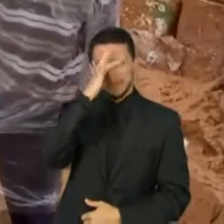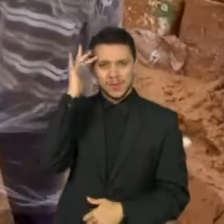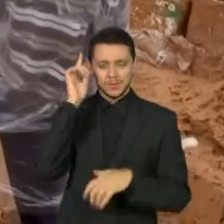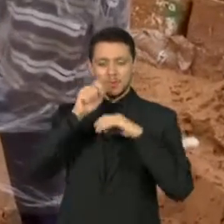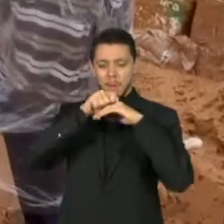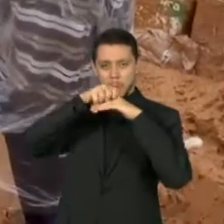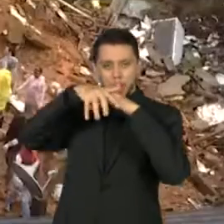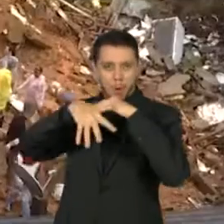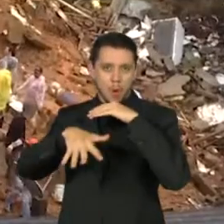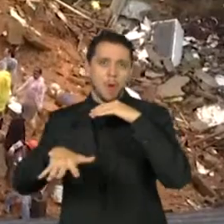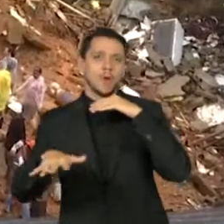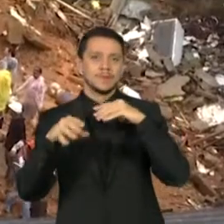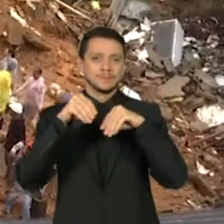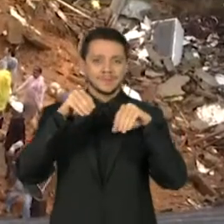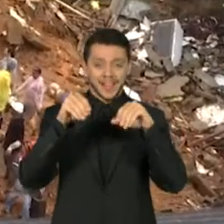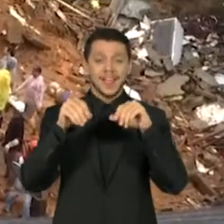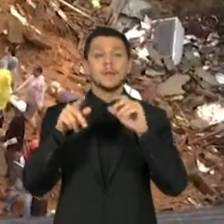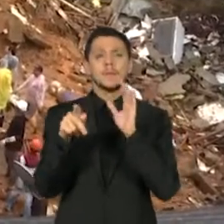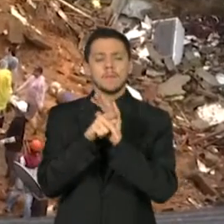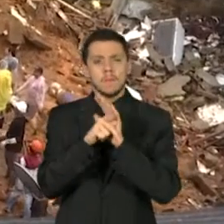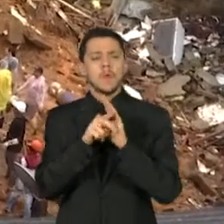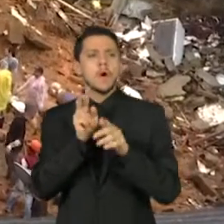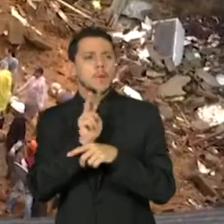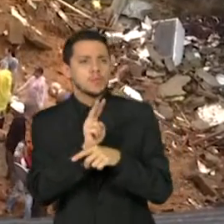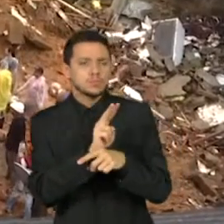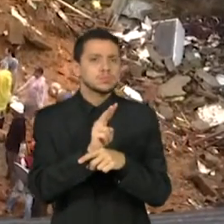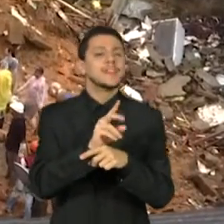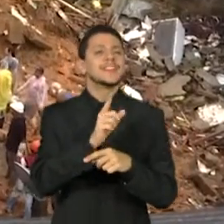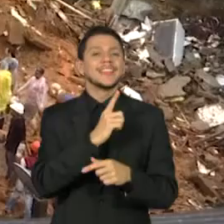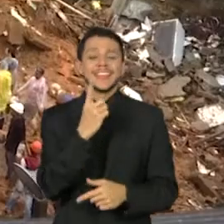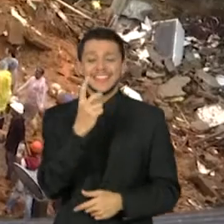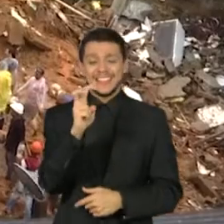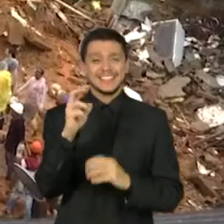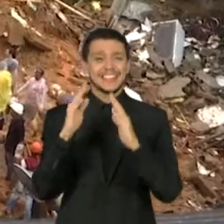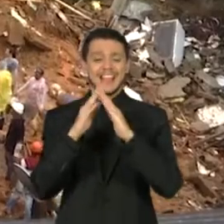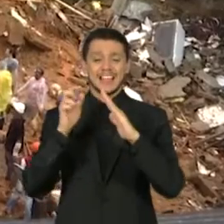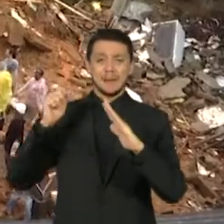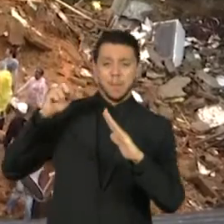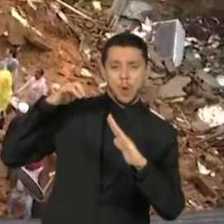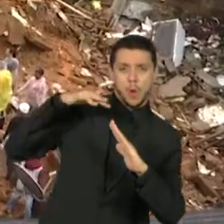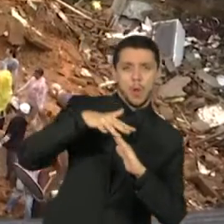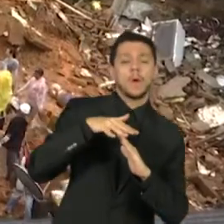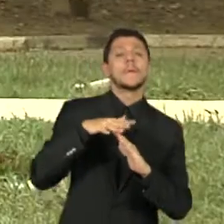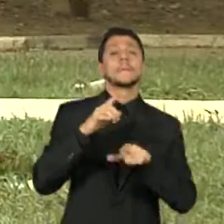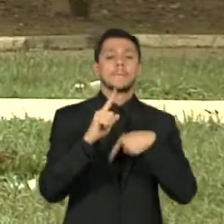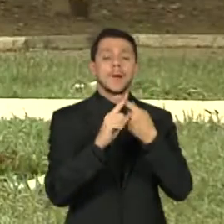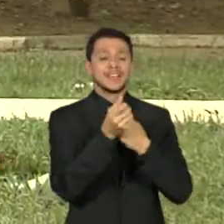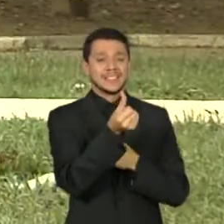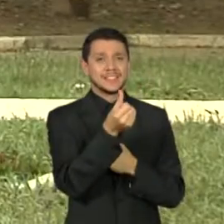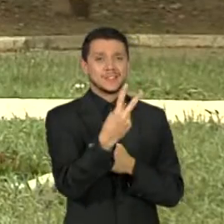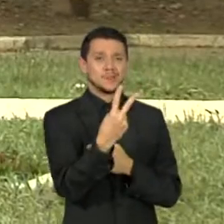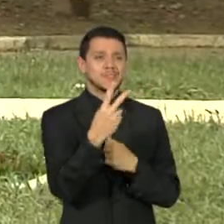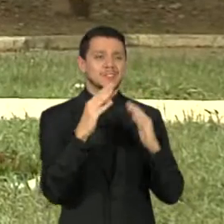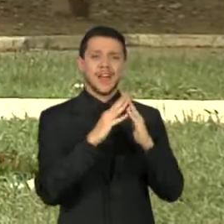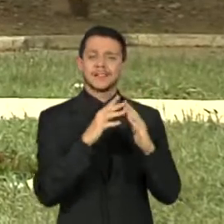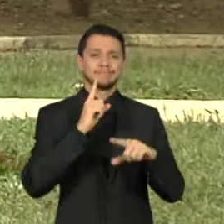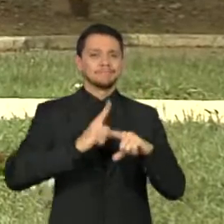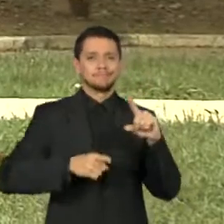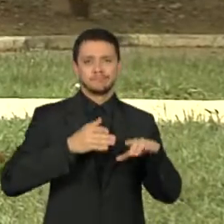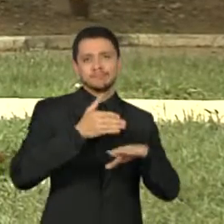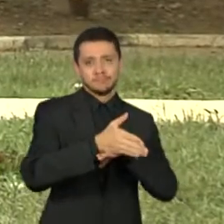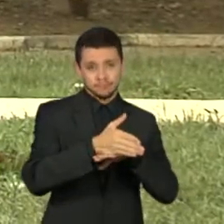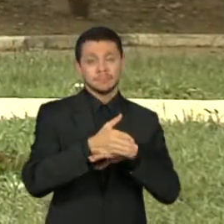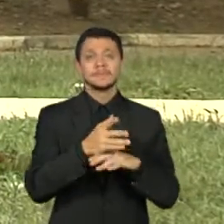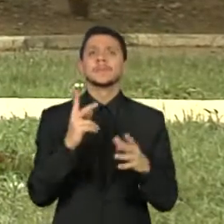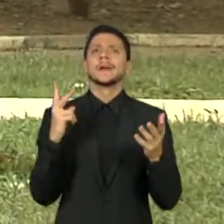Civil, 15 casas foram soterradas e outras 62 estão interditadas. As condições que levaram à